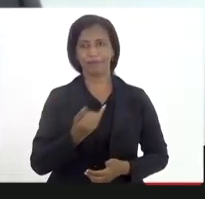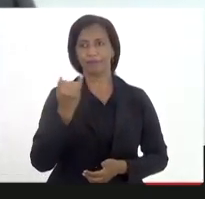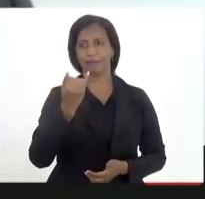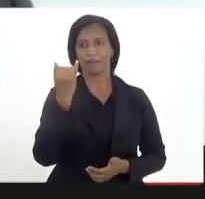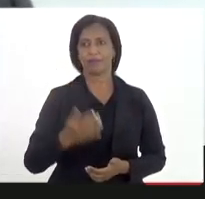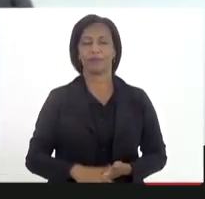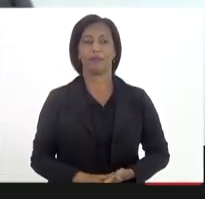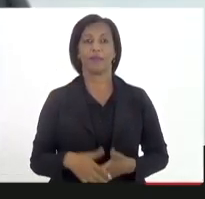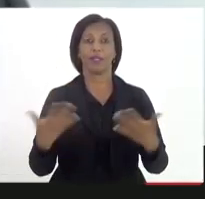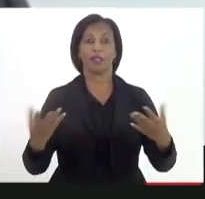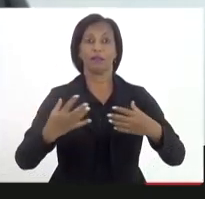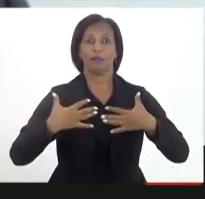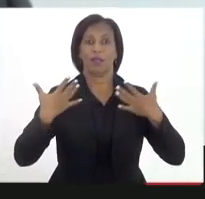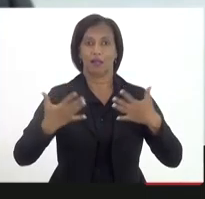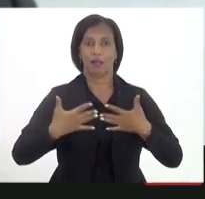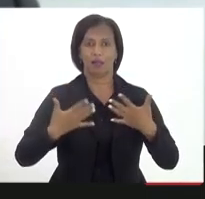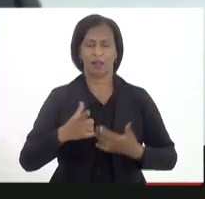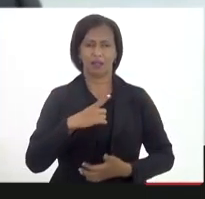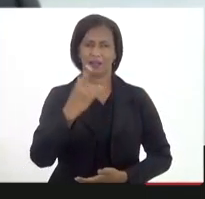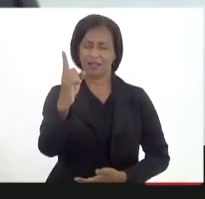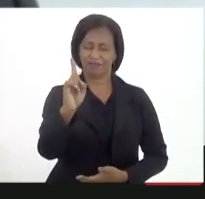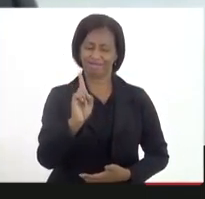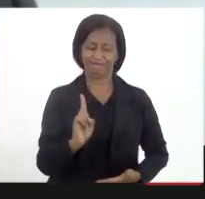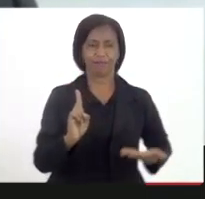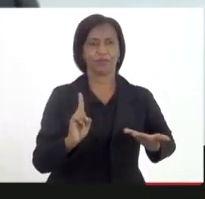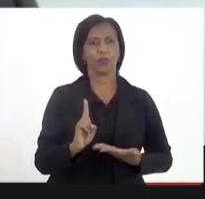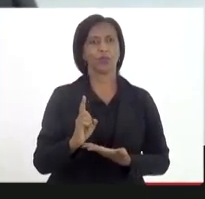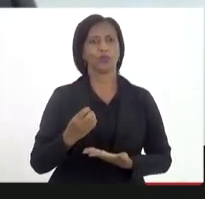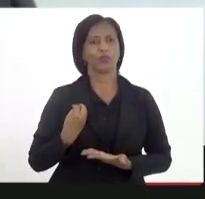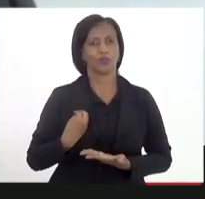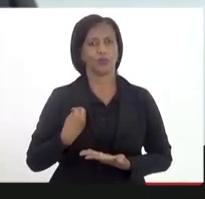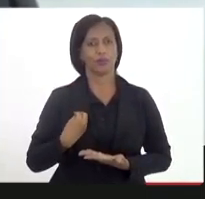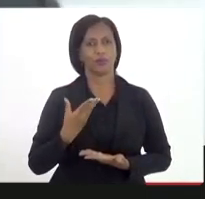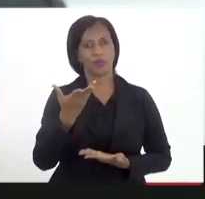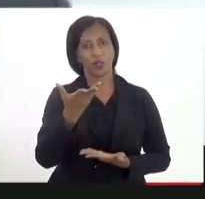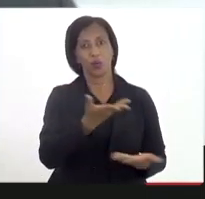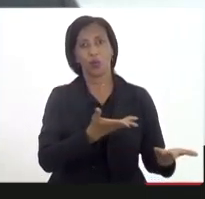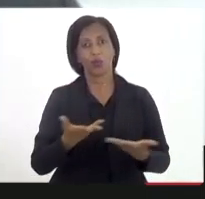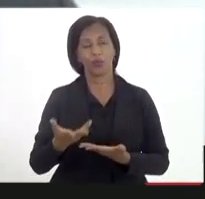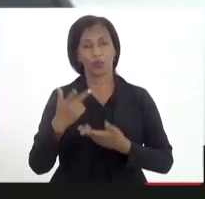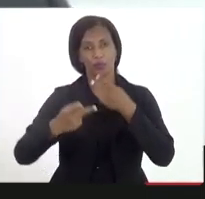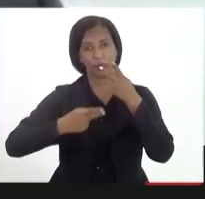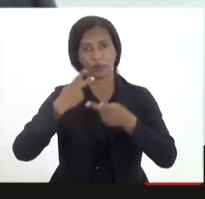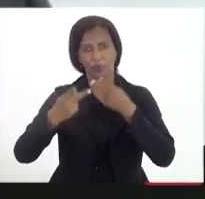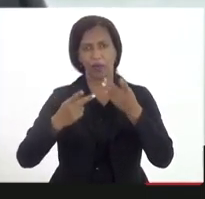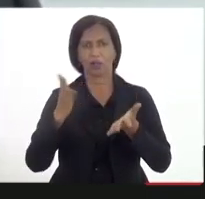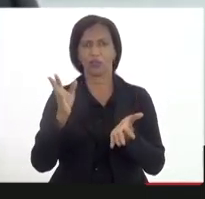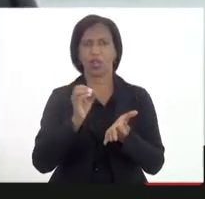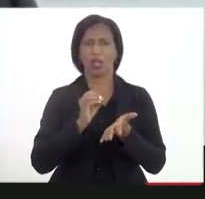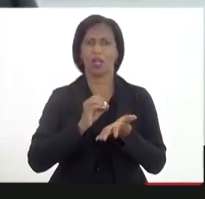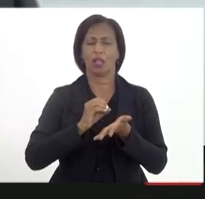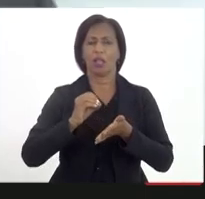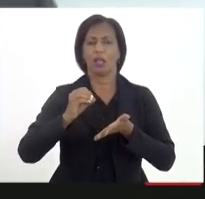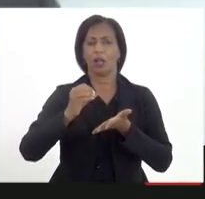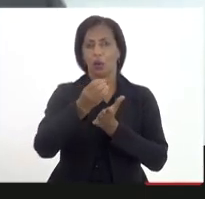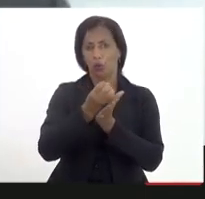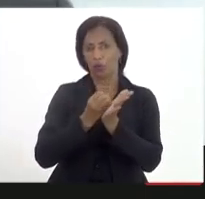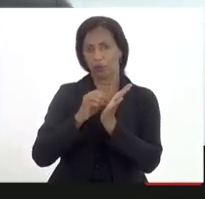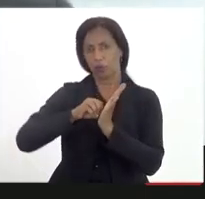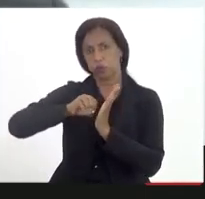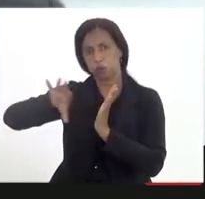então muito nos alegra teu silêncio aqui eu lhe concedo a palavra a gente já fez o encaminhamento em